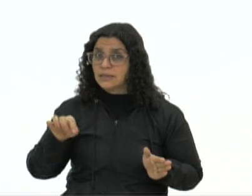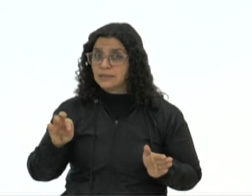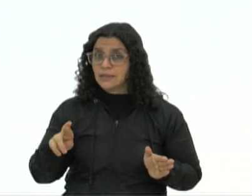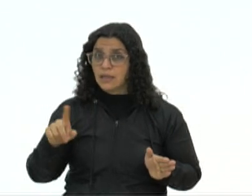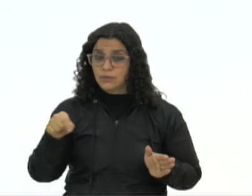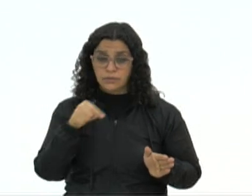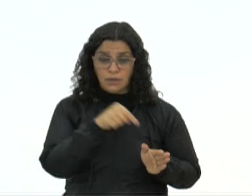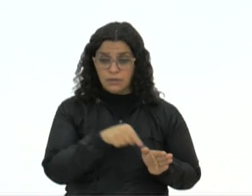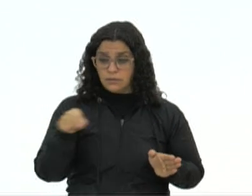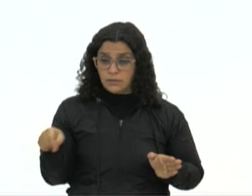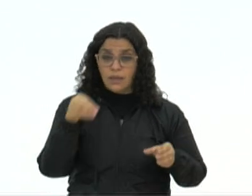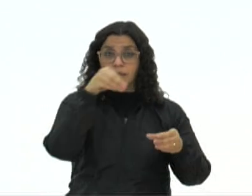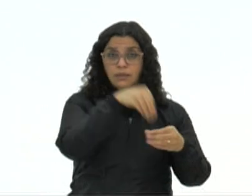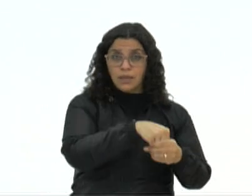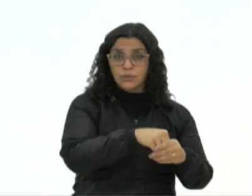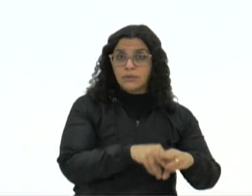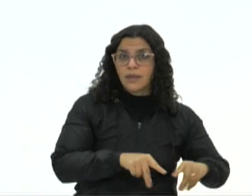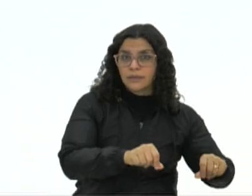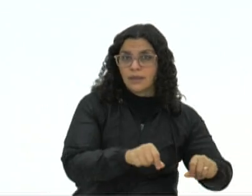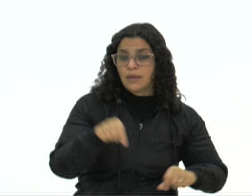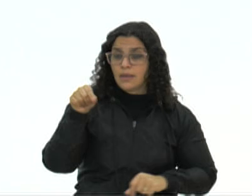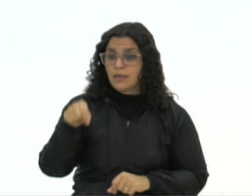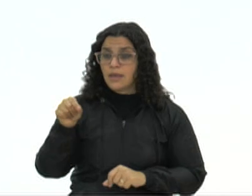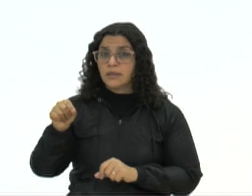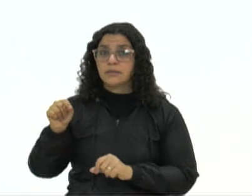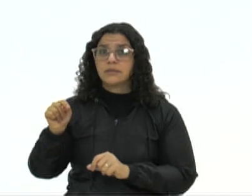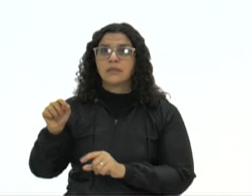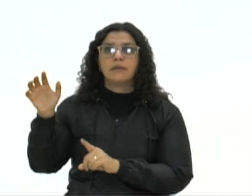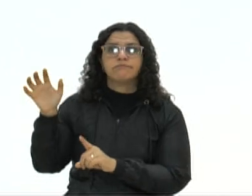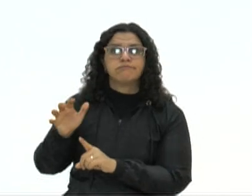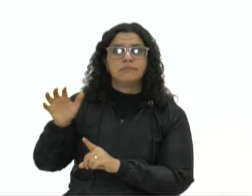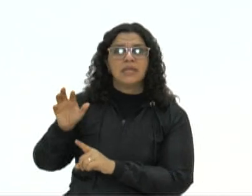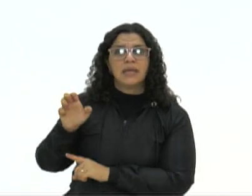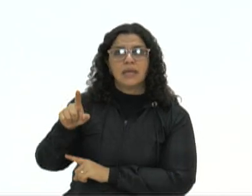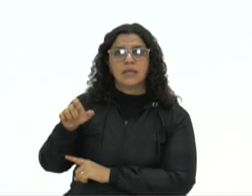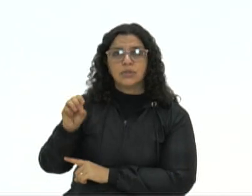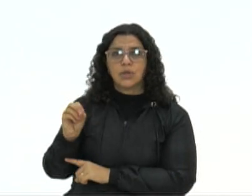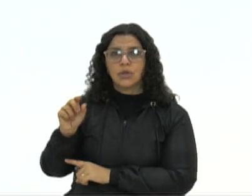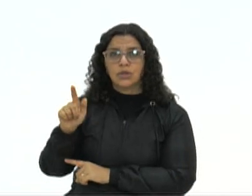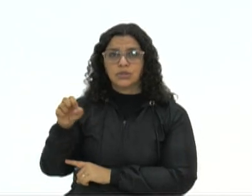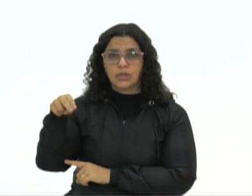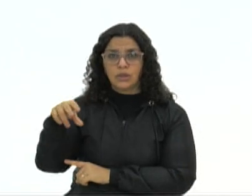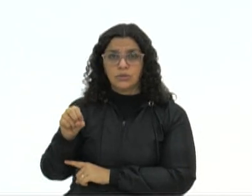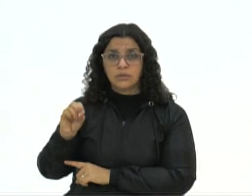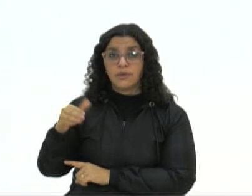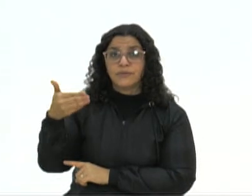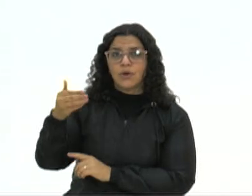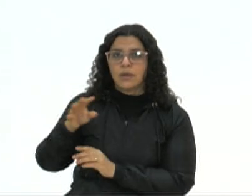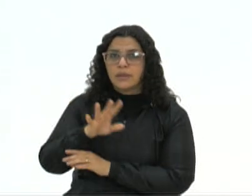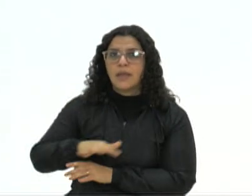ocorrem, já com o nome, no interior da Terra, e os exógenos, que são os externos, na superfície terrestre.